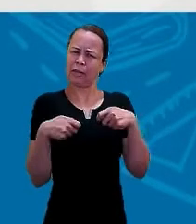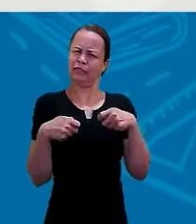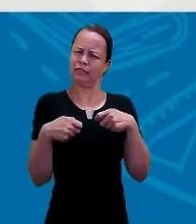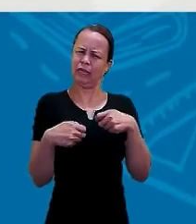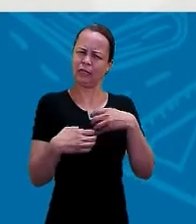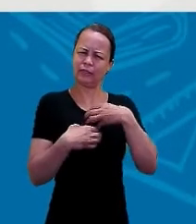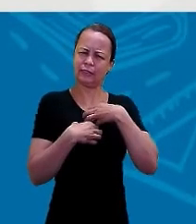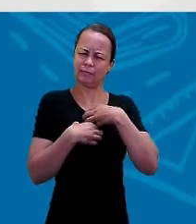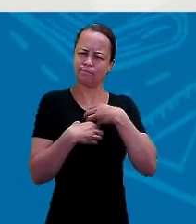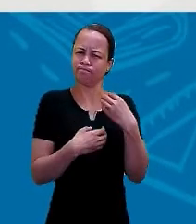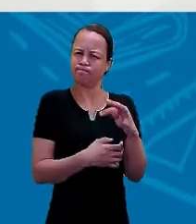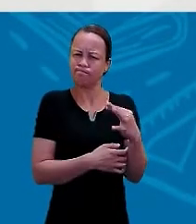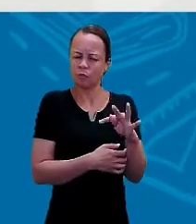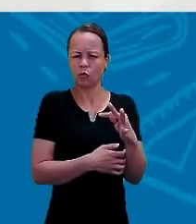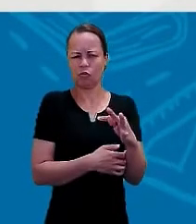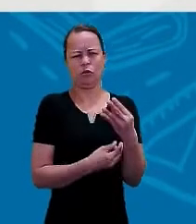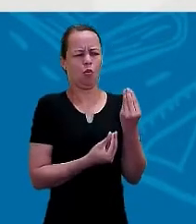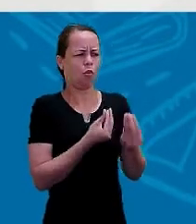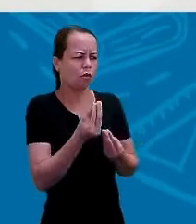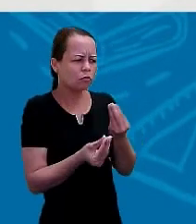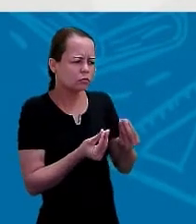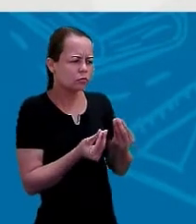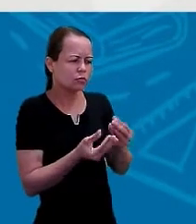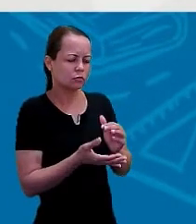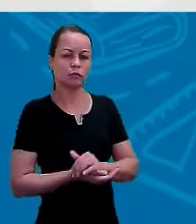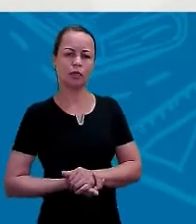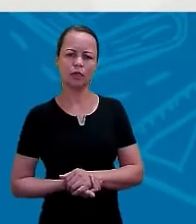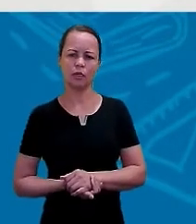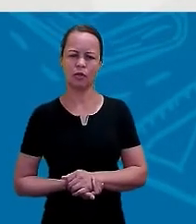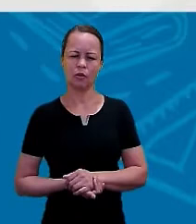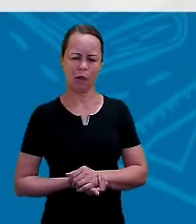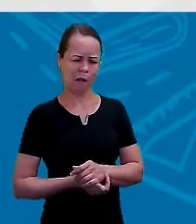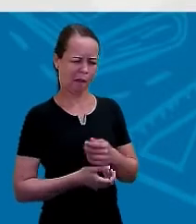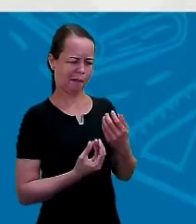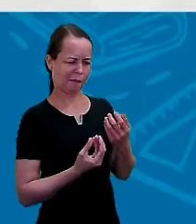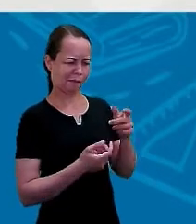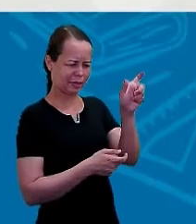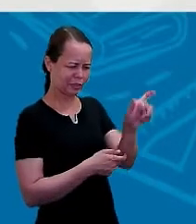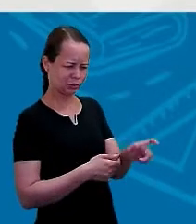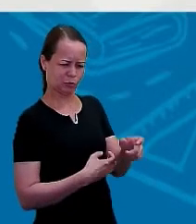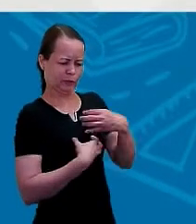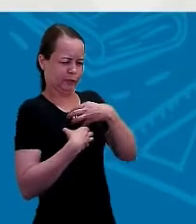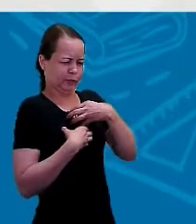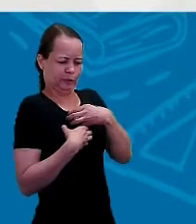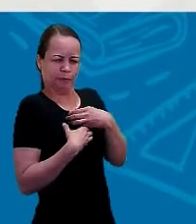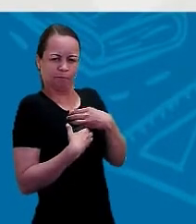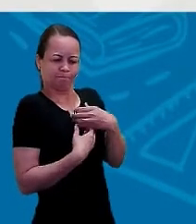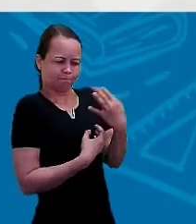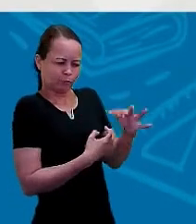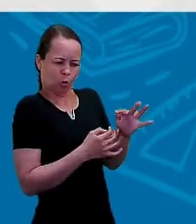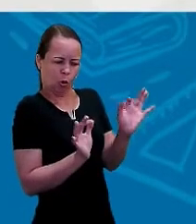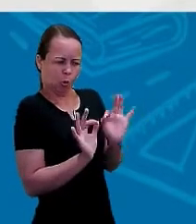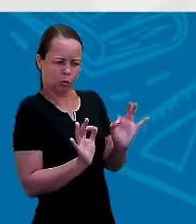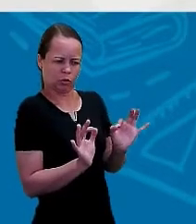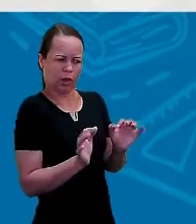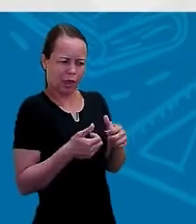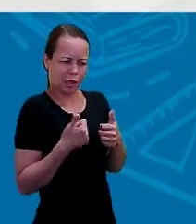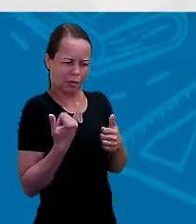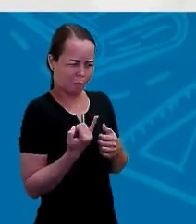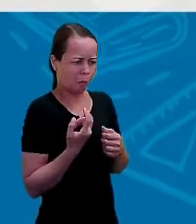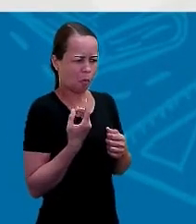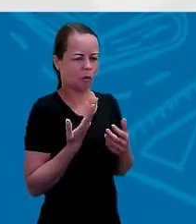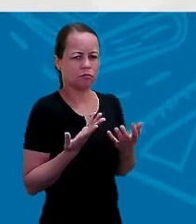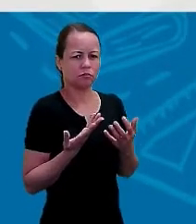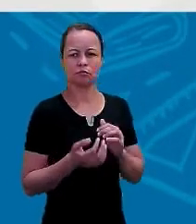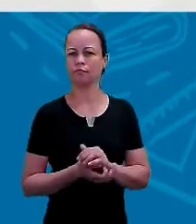What's new? Peraí, Aprígio. Uma pessoa que não sente dor, isso então deve ser muito massa. Nem tão assim. Por quê? Lembra que a gente disse